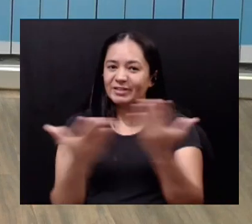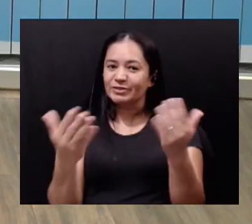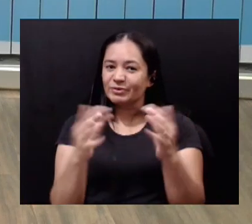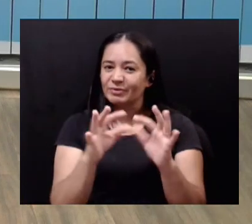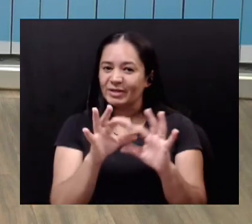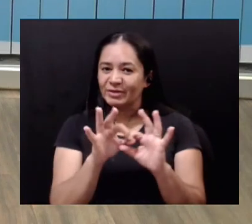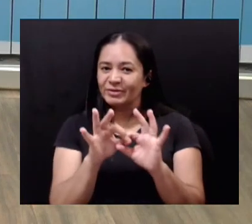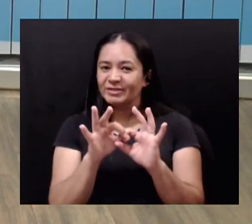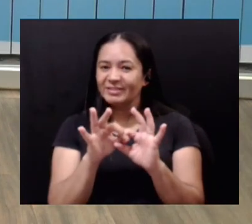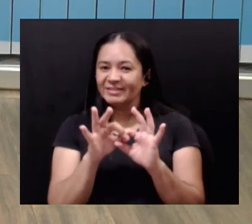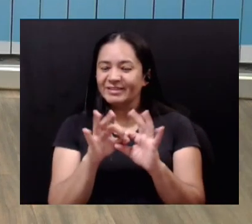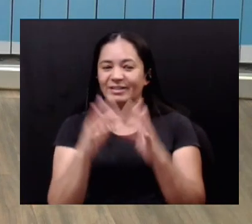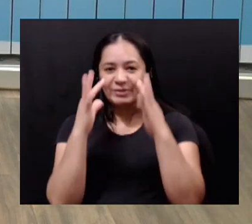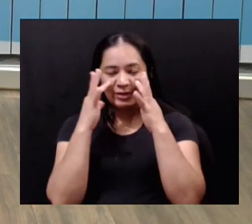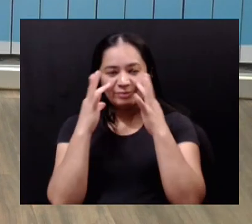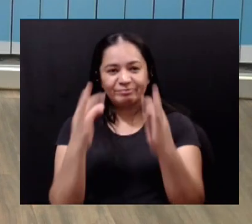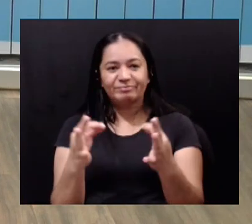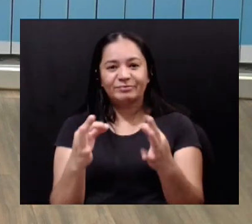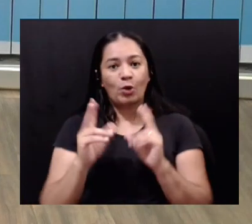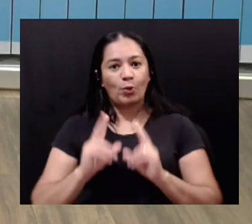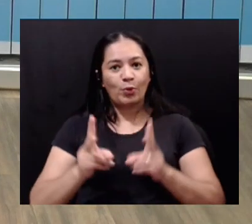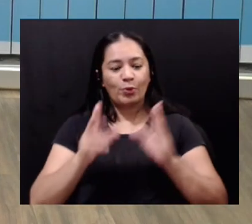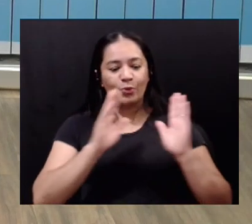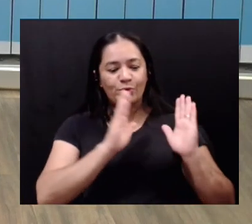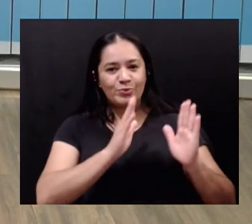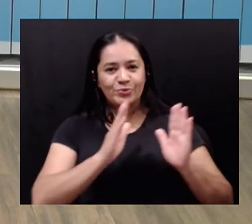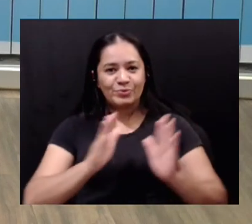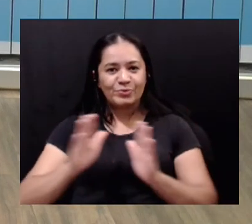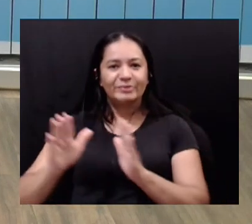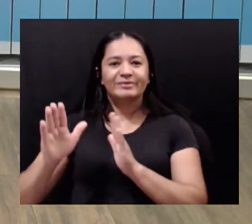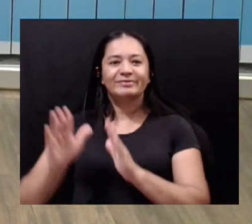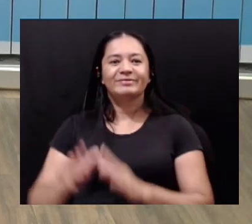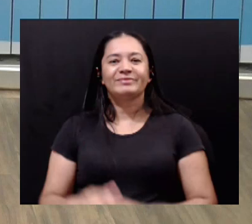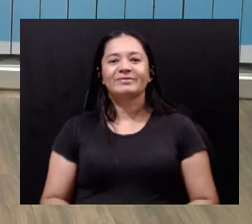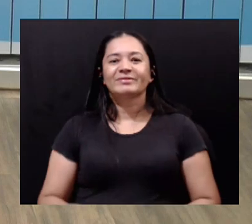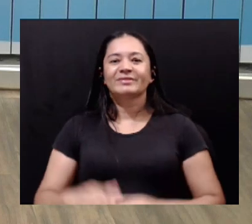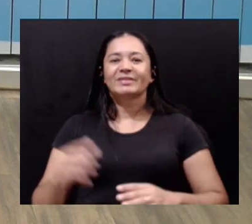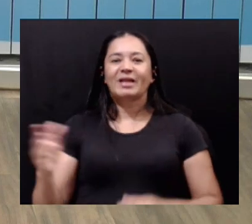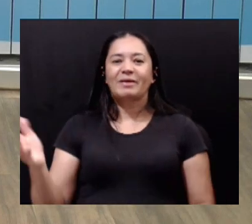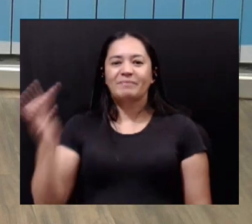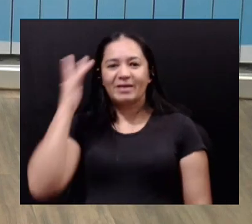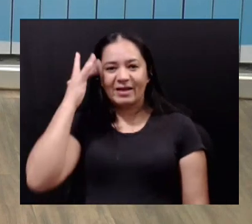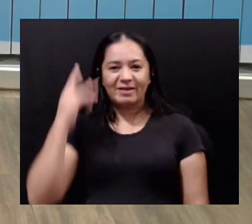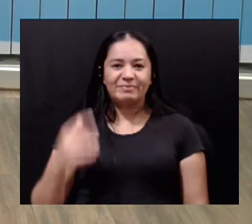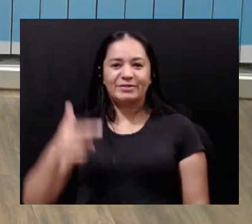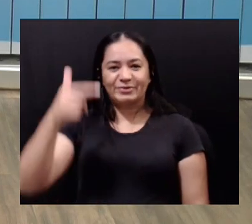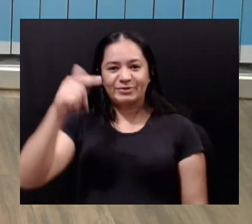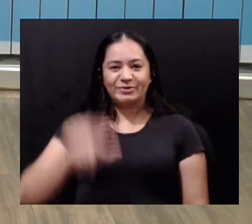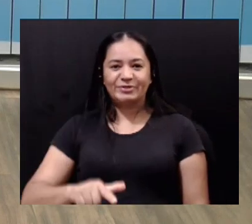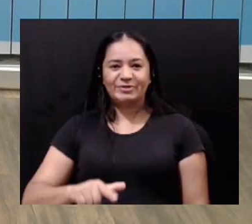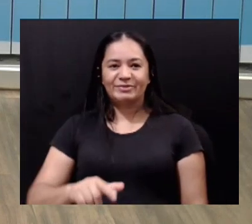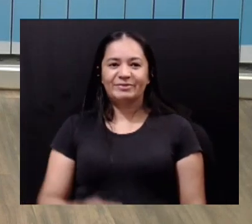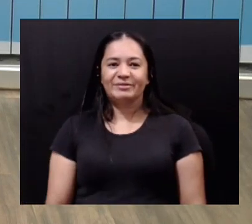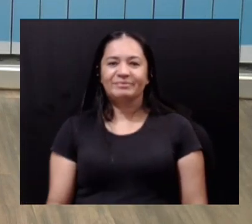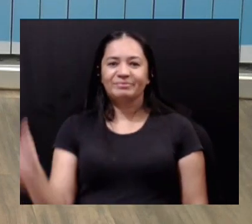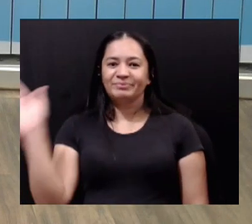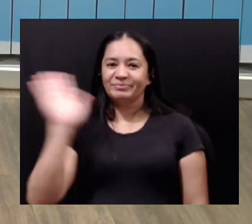audiência. Continue na nossa programação e nos vemos amanhã na sexta-feira. Até lá. Tchau, tchau.